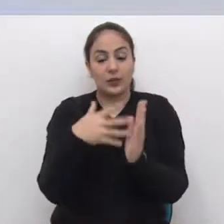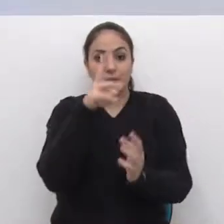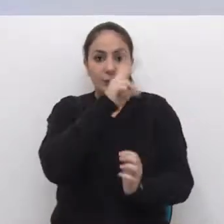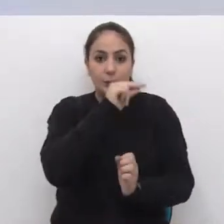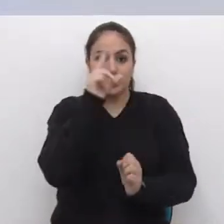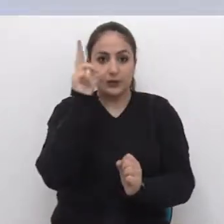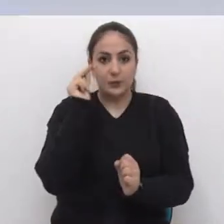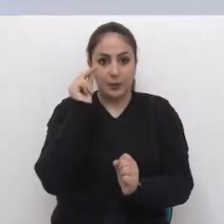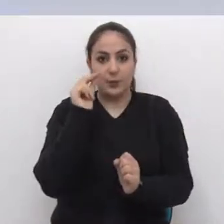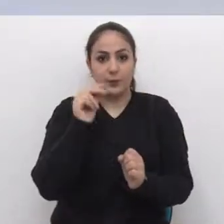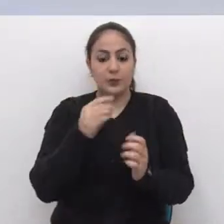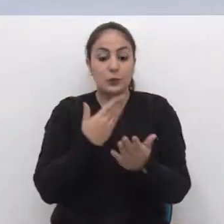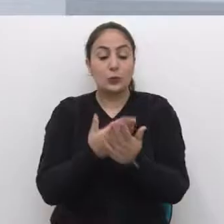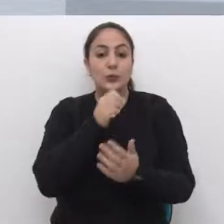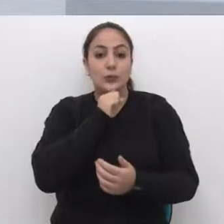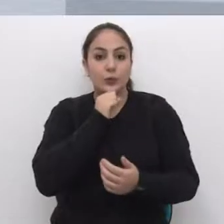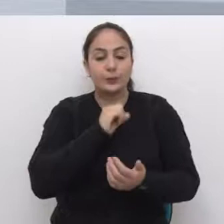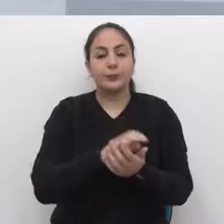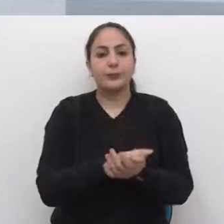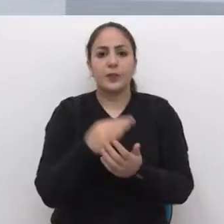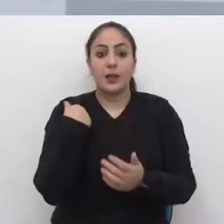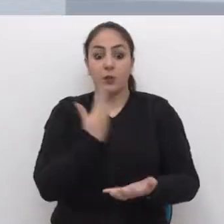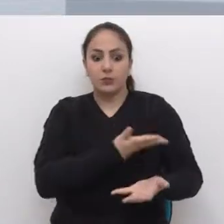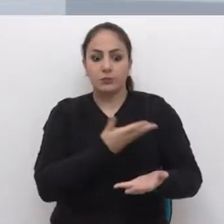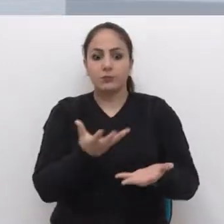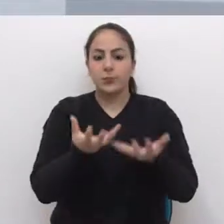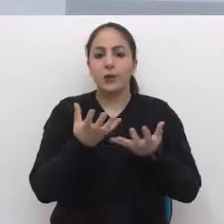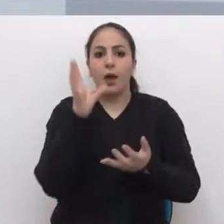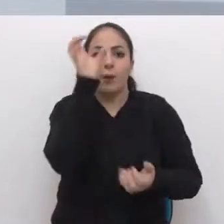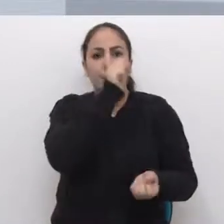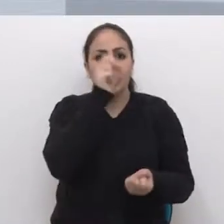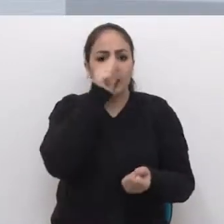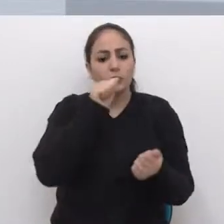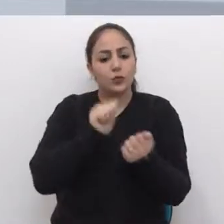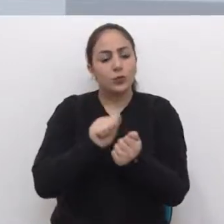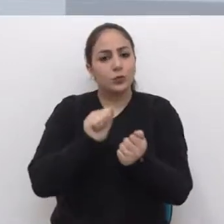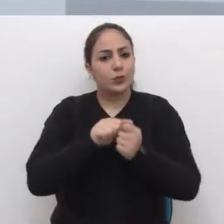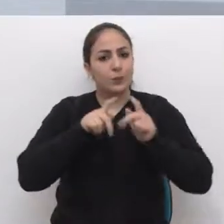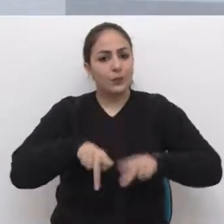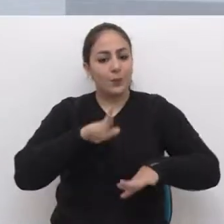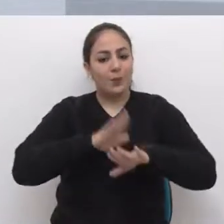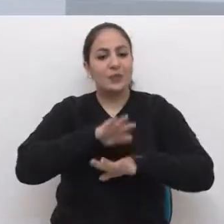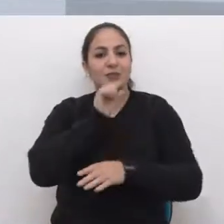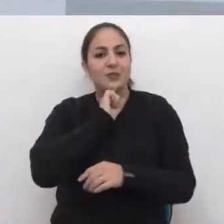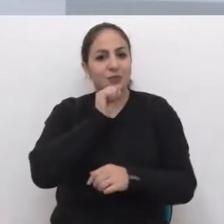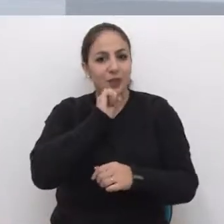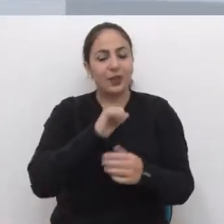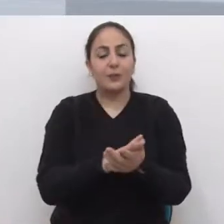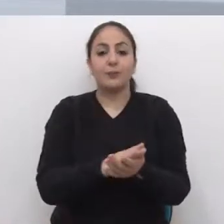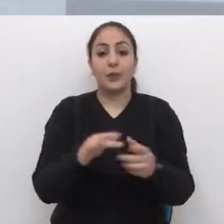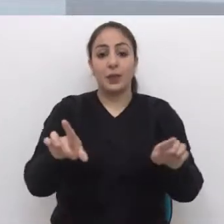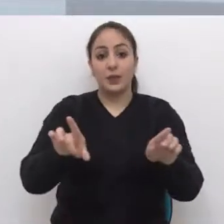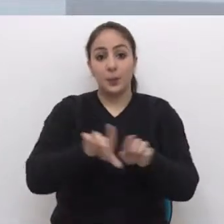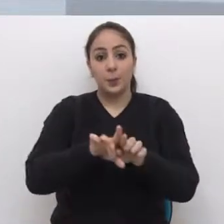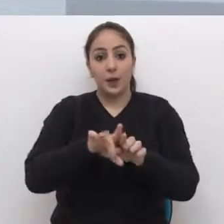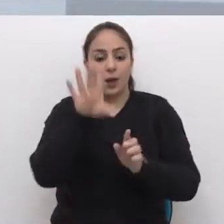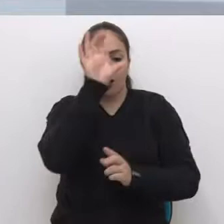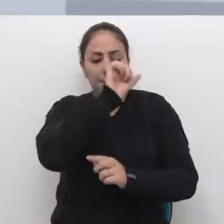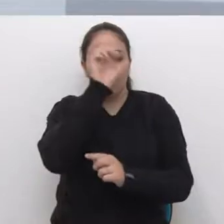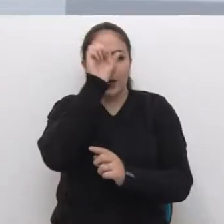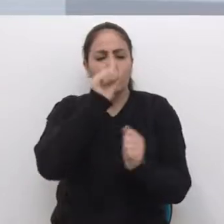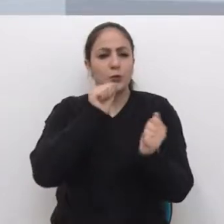rede municipal de ensino. A gente quer que eles aprendam com as pessoas mais idosas, aprendam